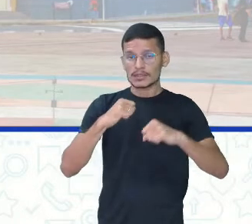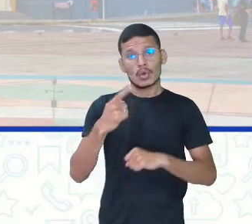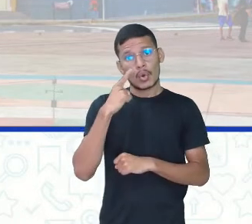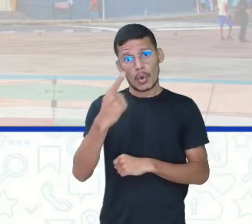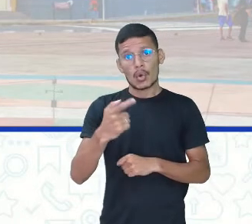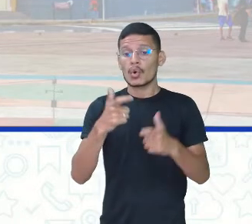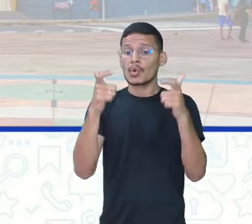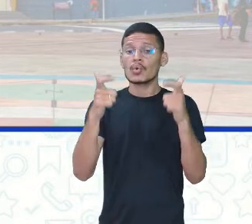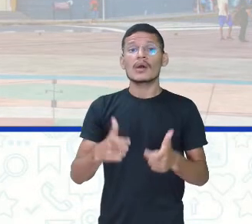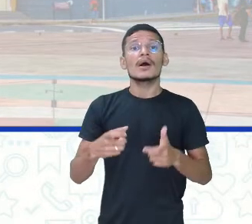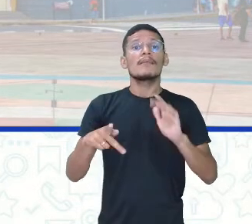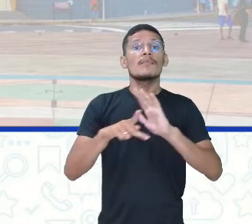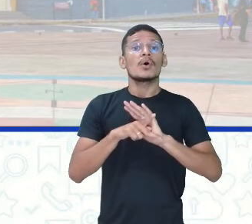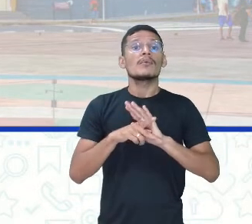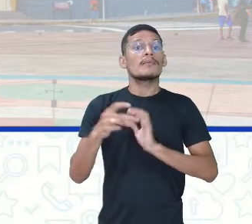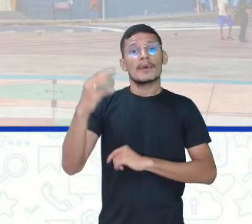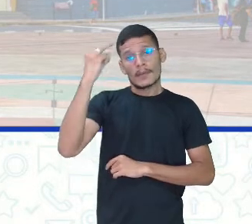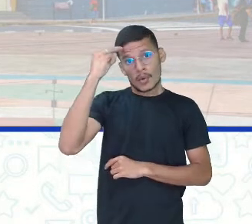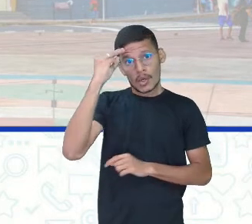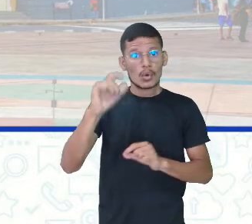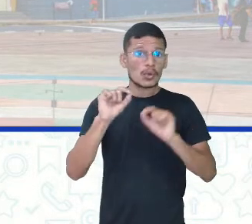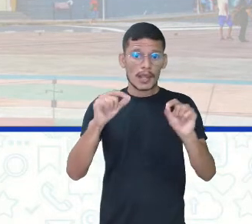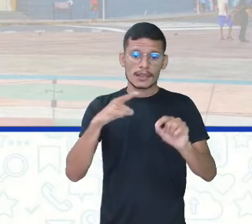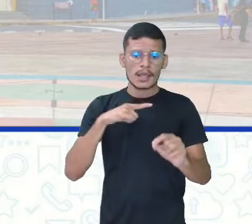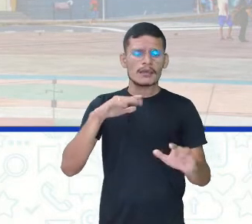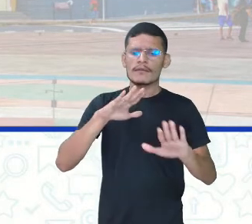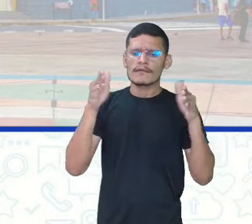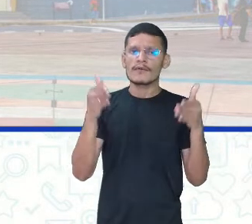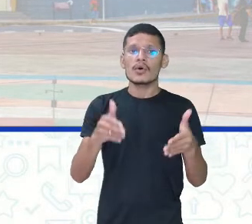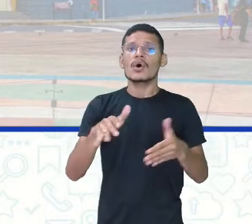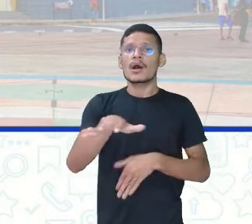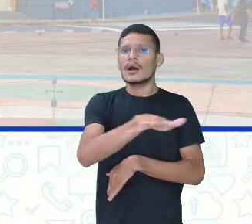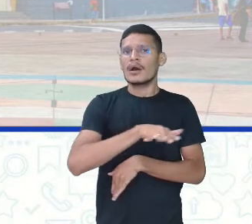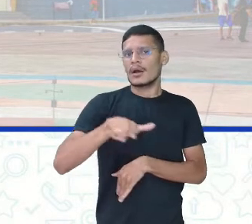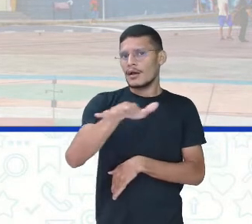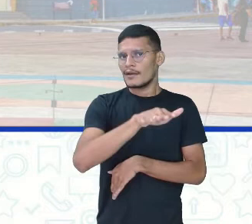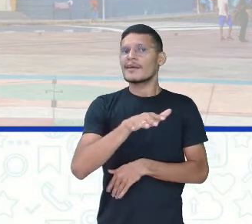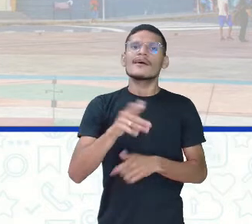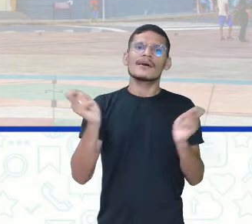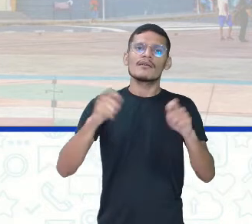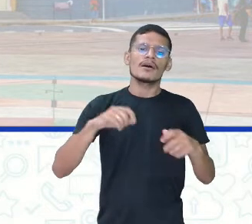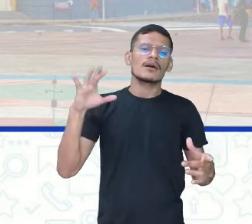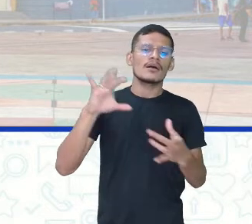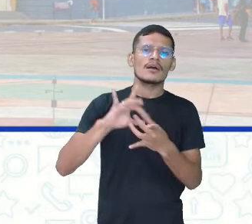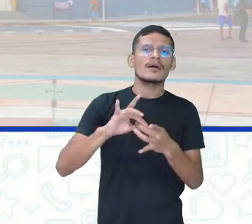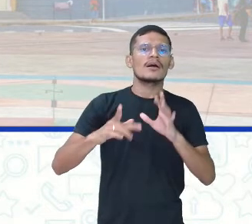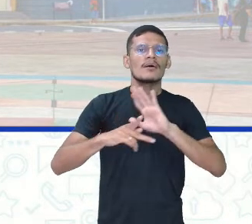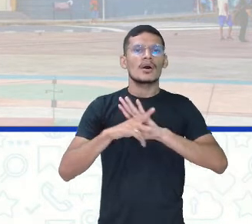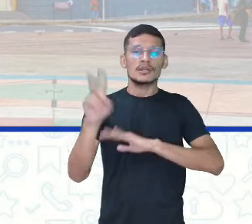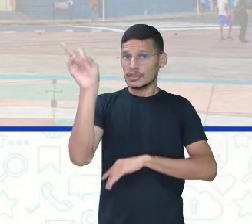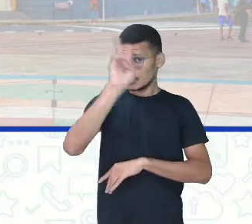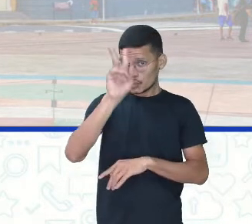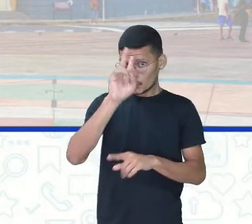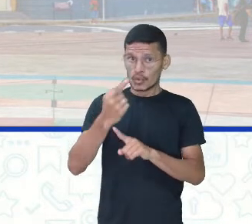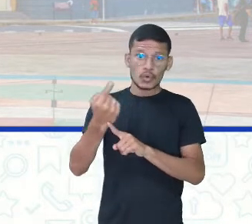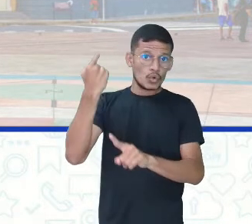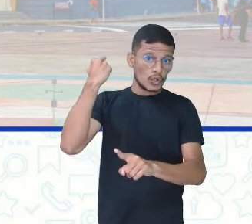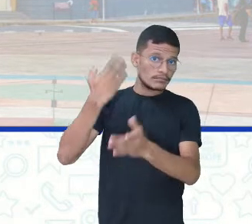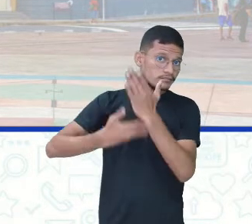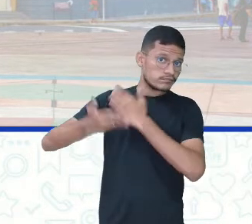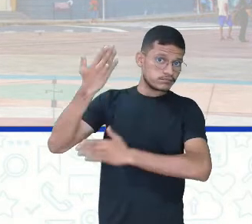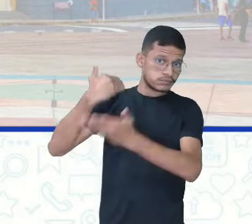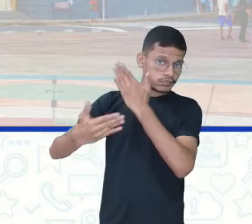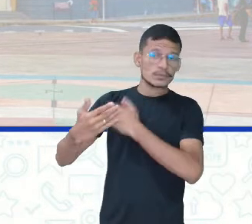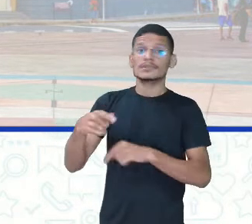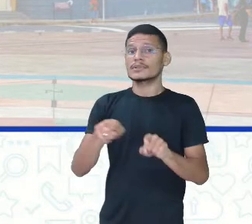seguinte, o lugar de memória, os lugares de memória se referem justamente a espaços ou monumentos que estão relacionados às nossas histórias, ao nosso passado,